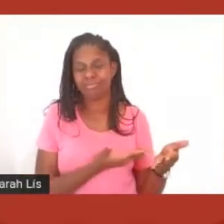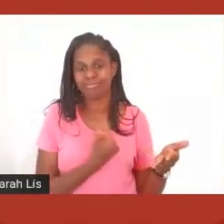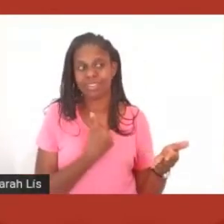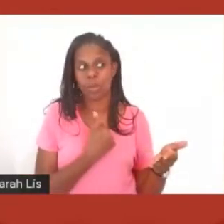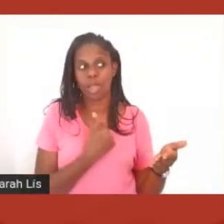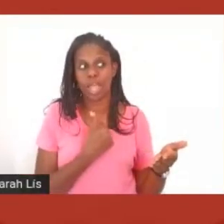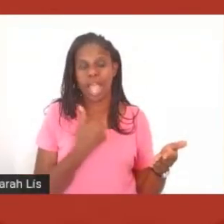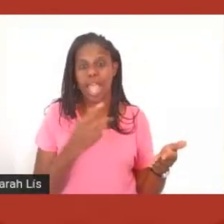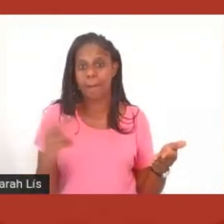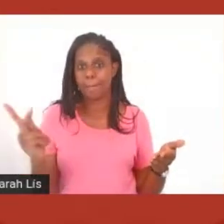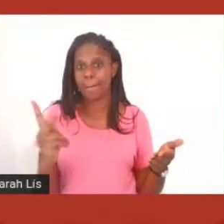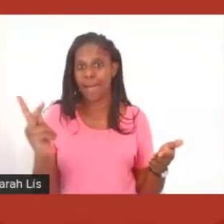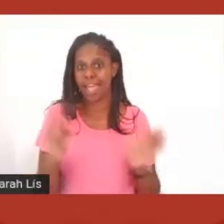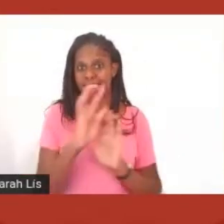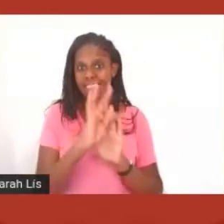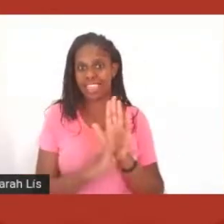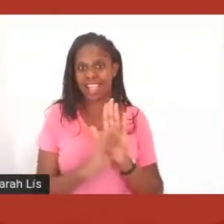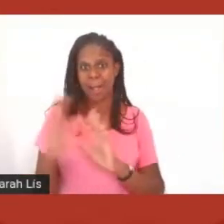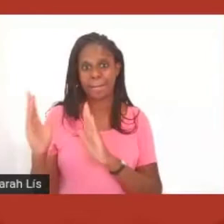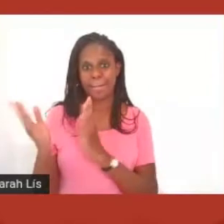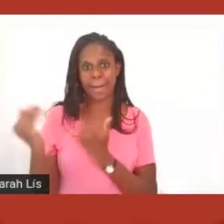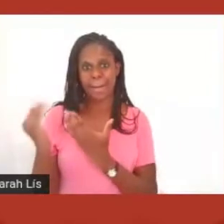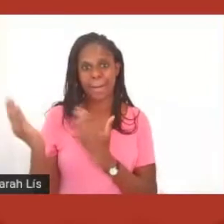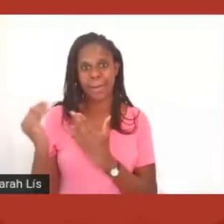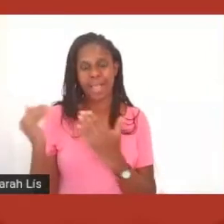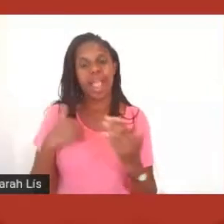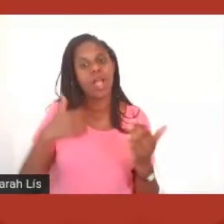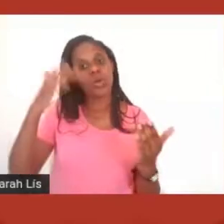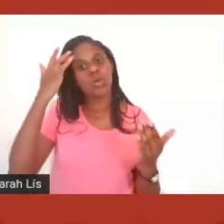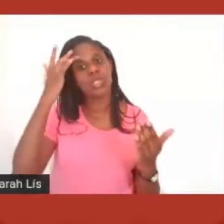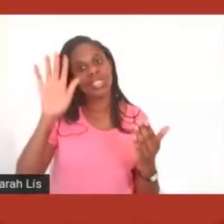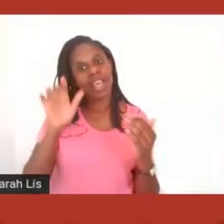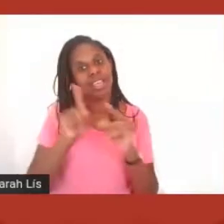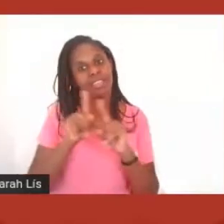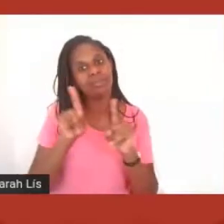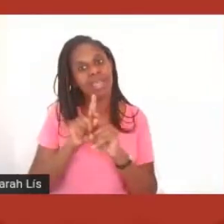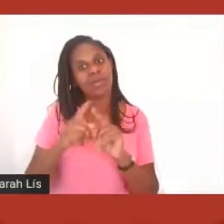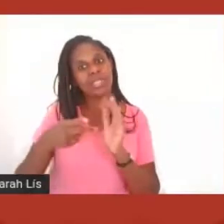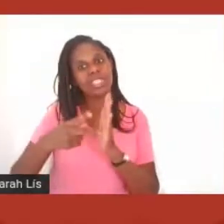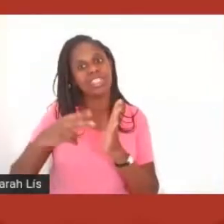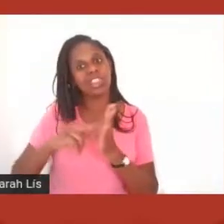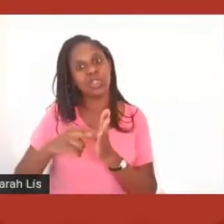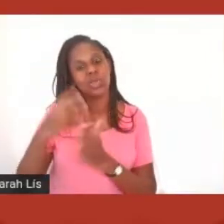quando eles falam no texto, mas também não sei se tem esse duplo sentido ou não.